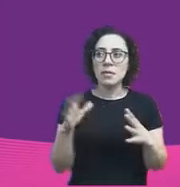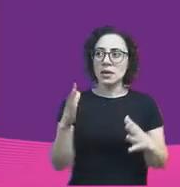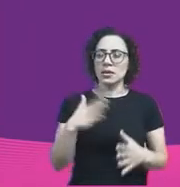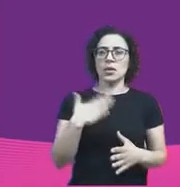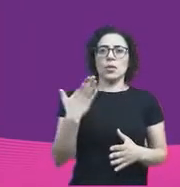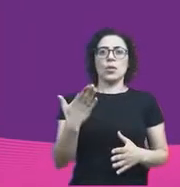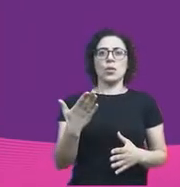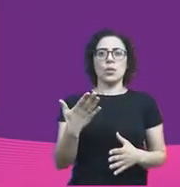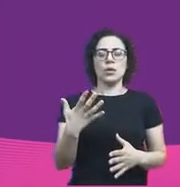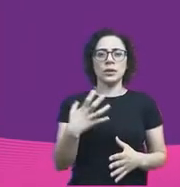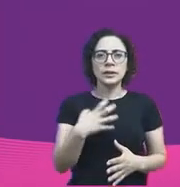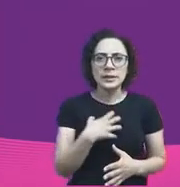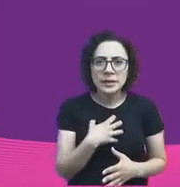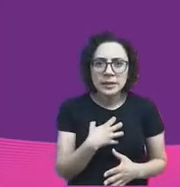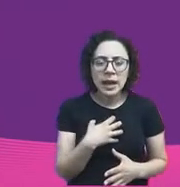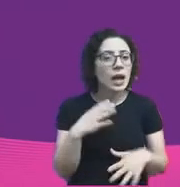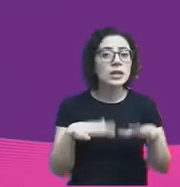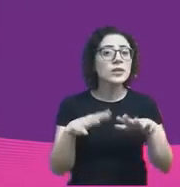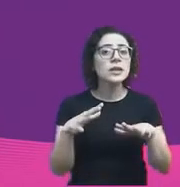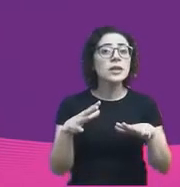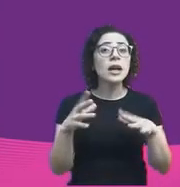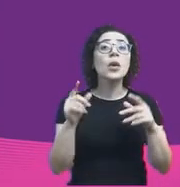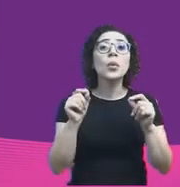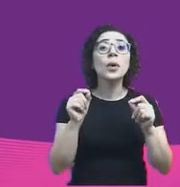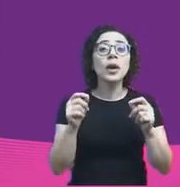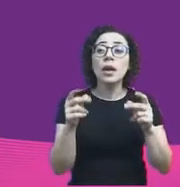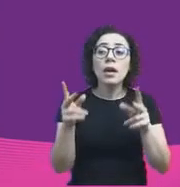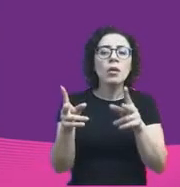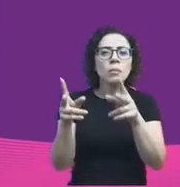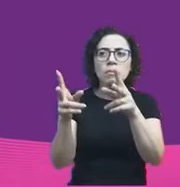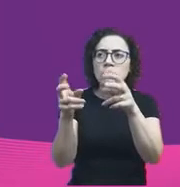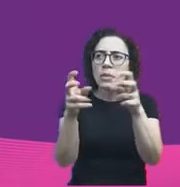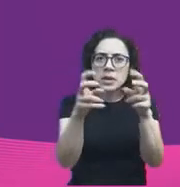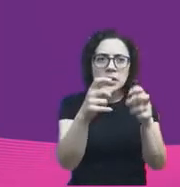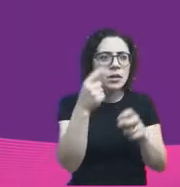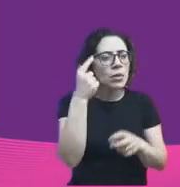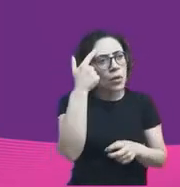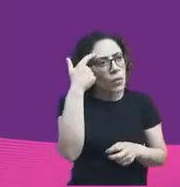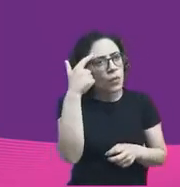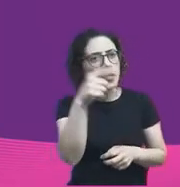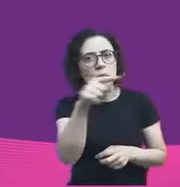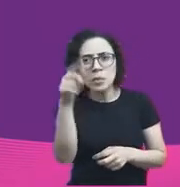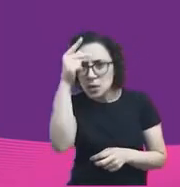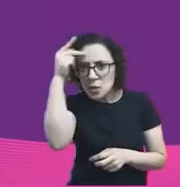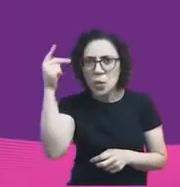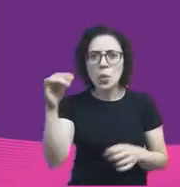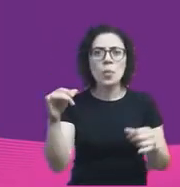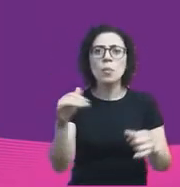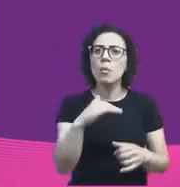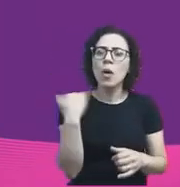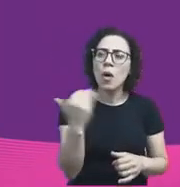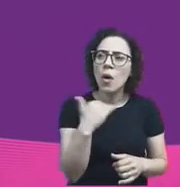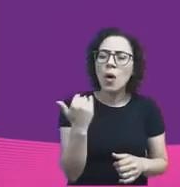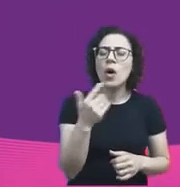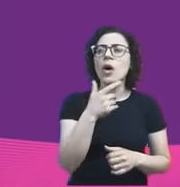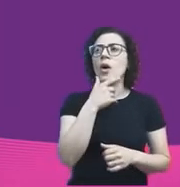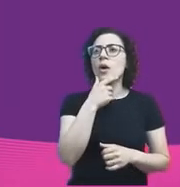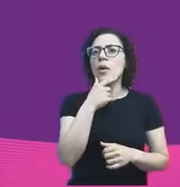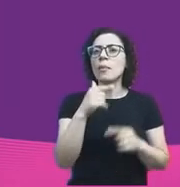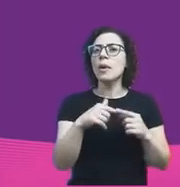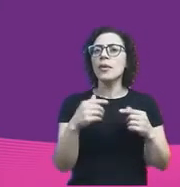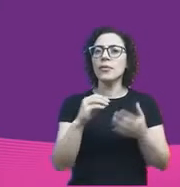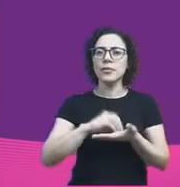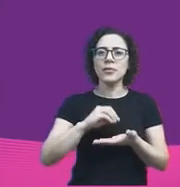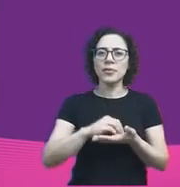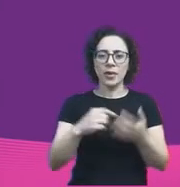mas a gente não percebe que isso pode acontecer conosco mesmo. E isso seria uma das questões que envolve a compaixão e